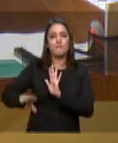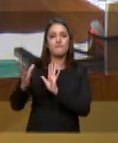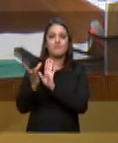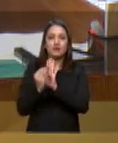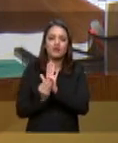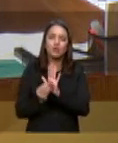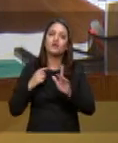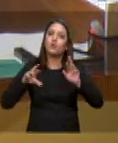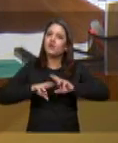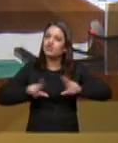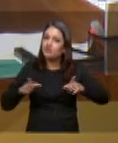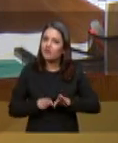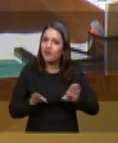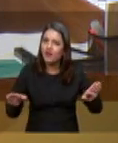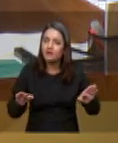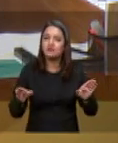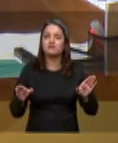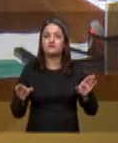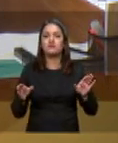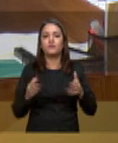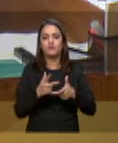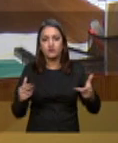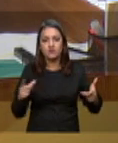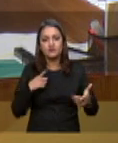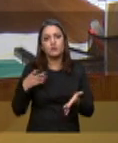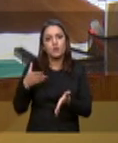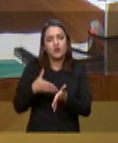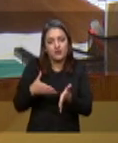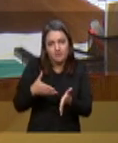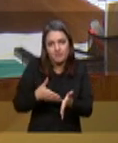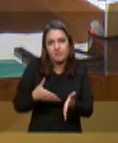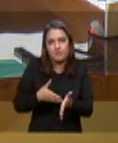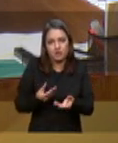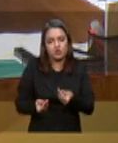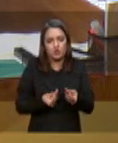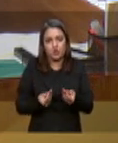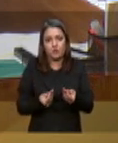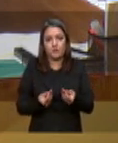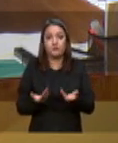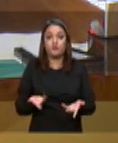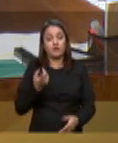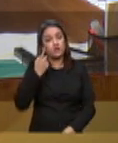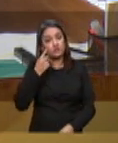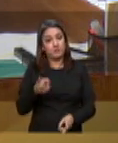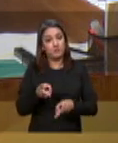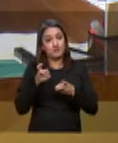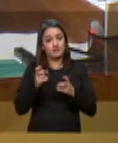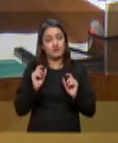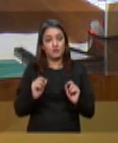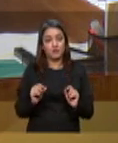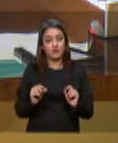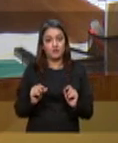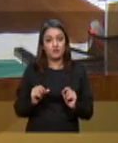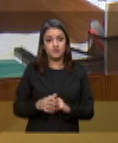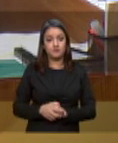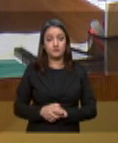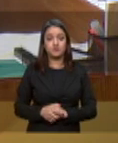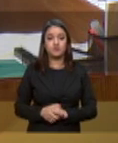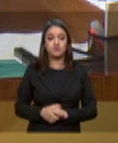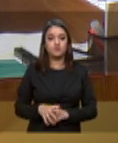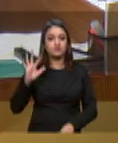forma inequívoca as situações e limitando o alcance do entendimento. É o que se observa, oportuno mencionar, do